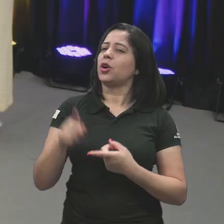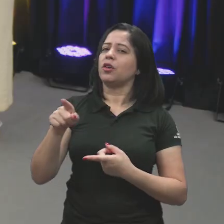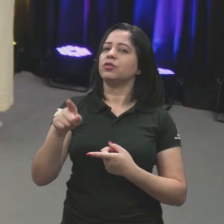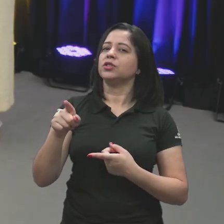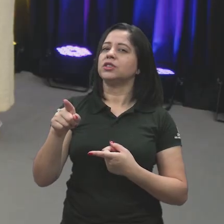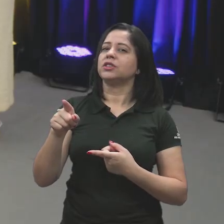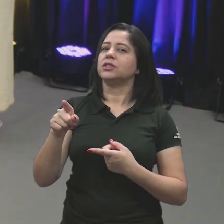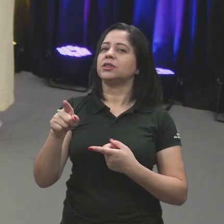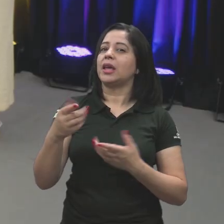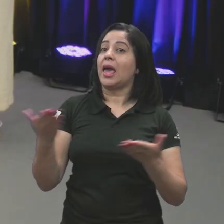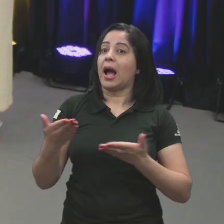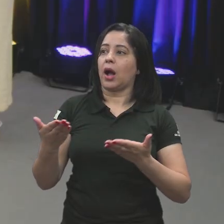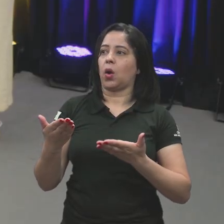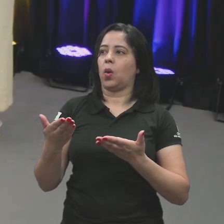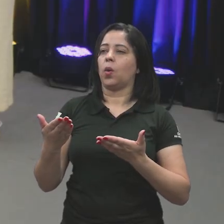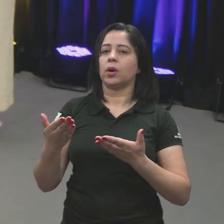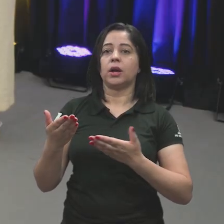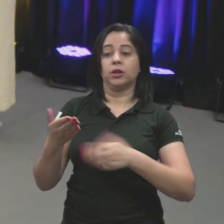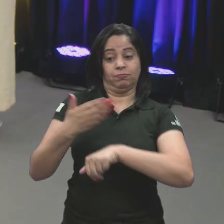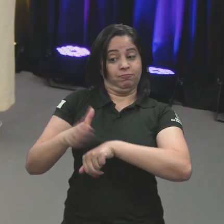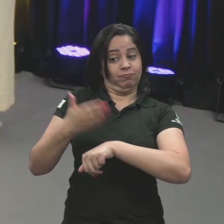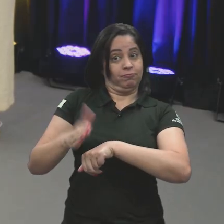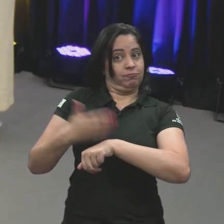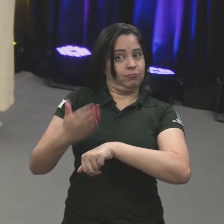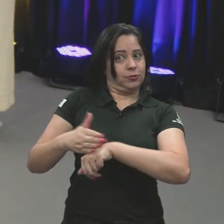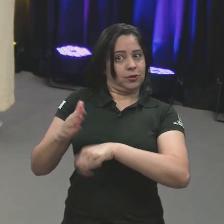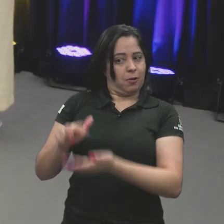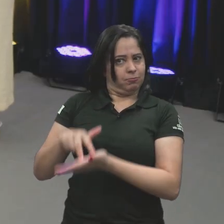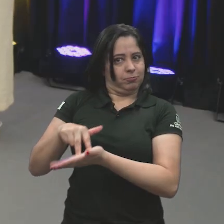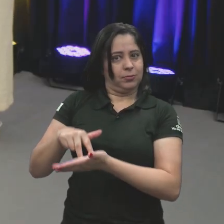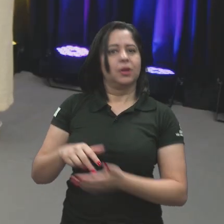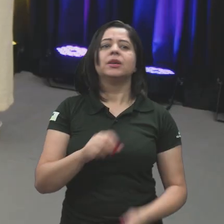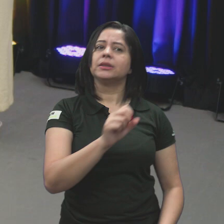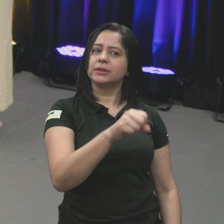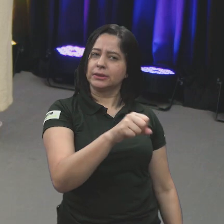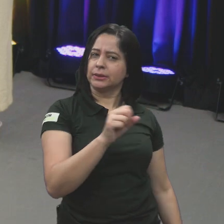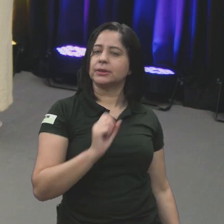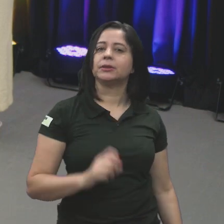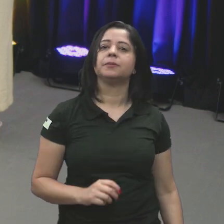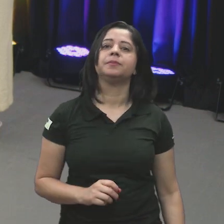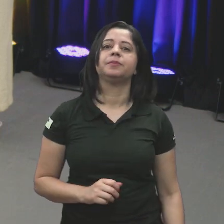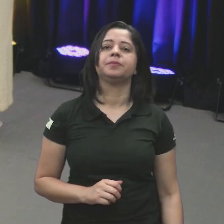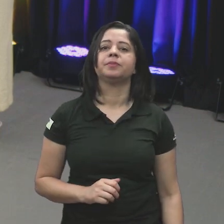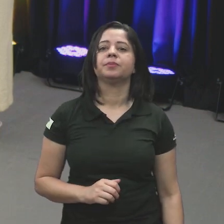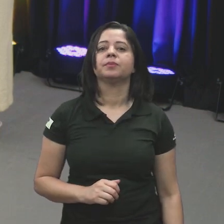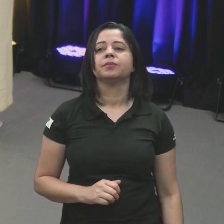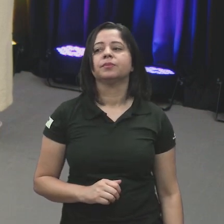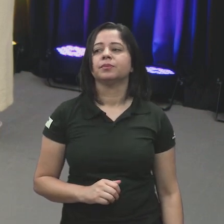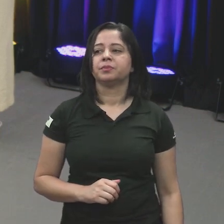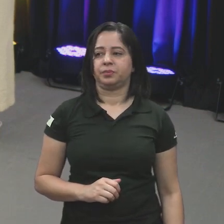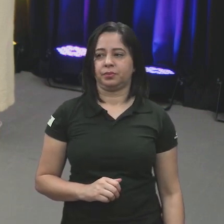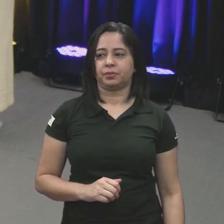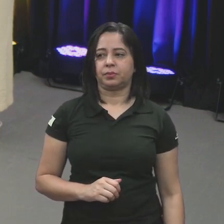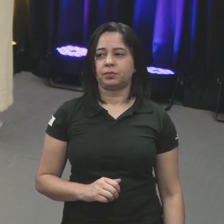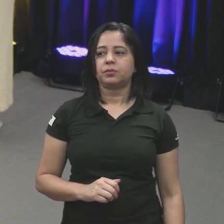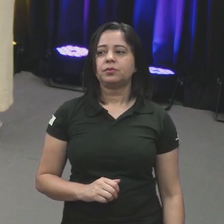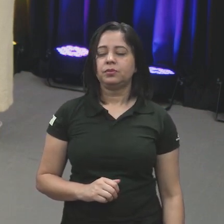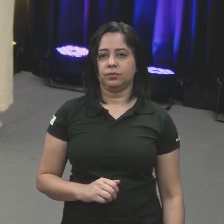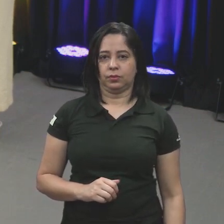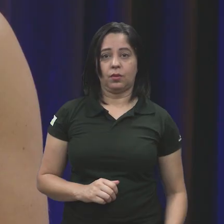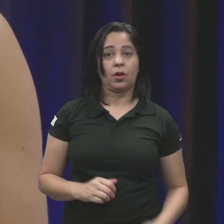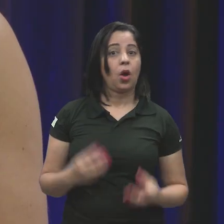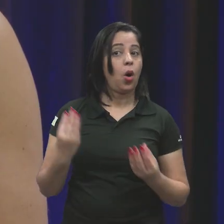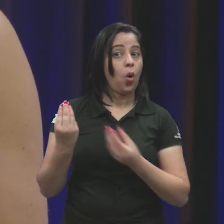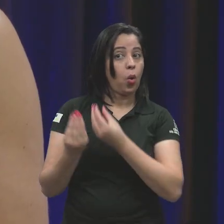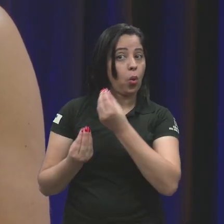testar e trabalhar essa sua habilidade de resiliência, né? Uhum. Muito bom. E como o teatro musical te